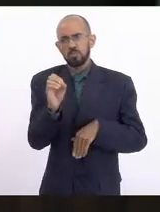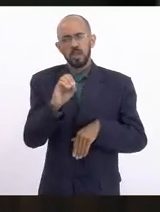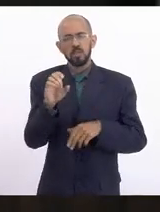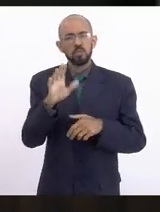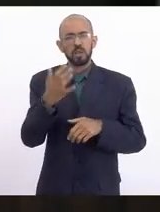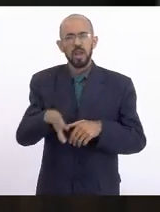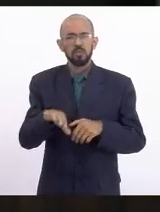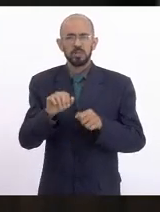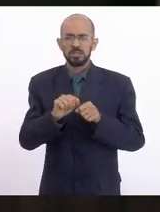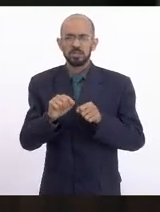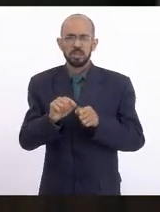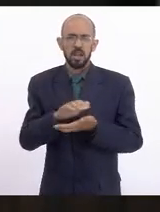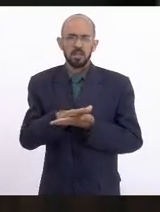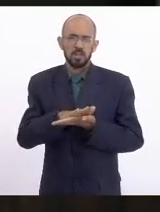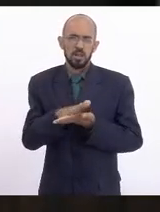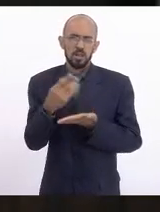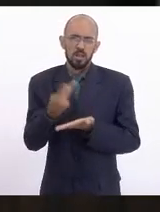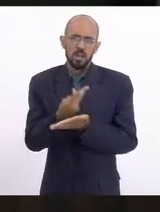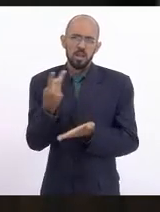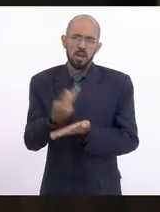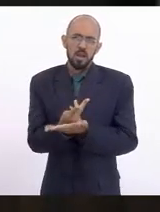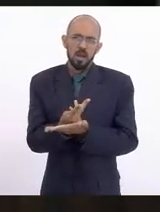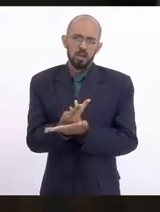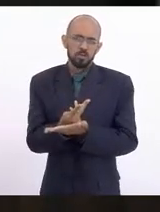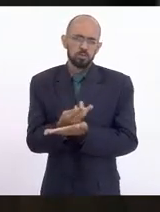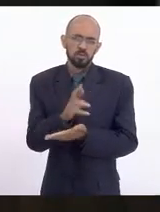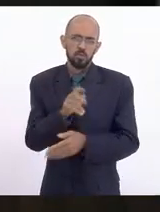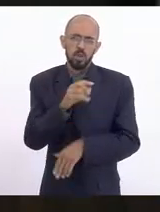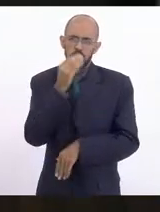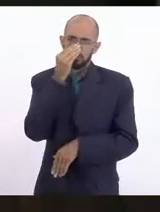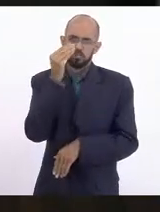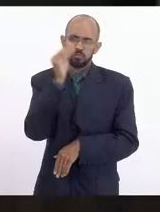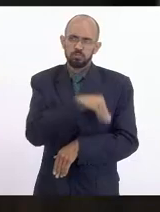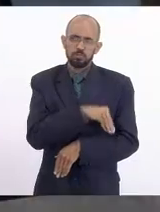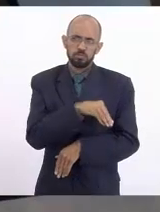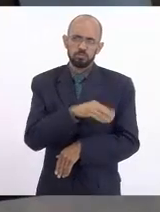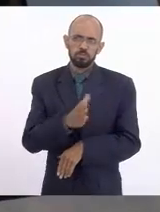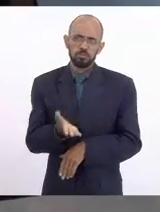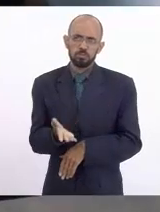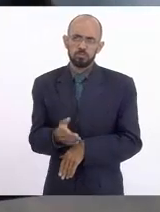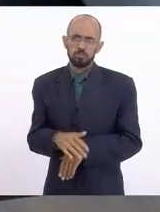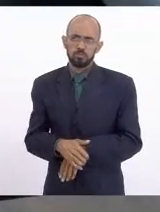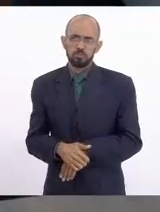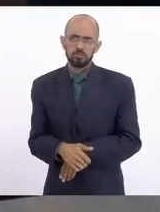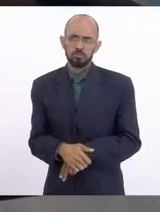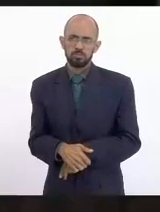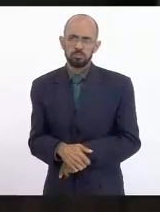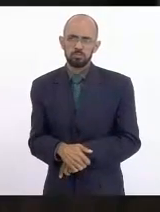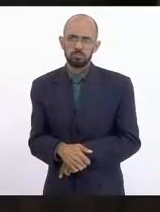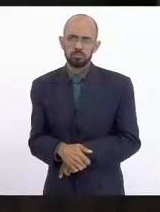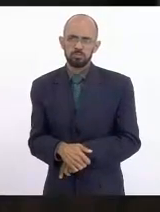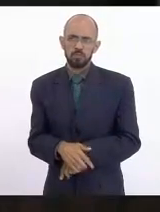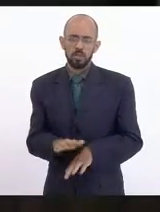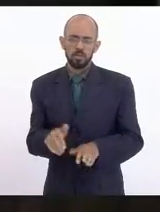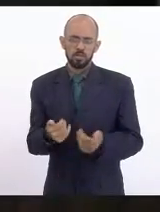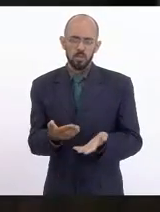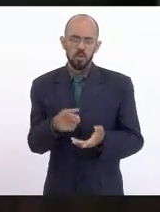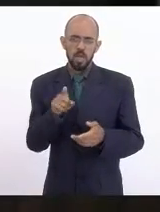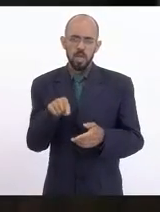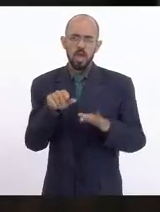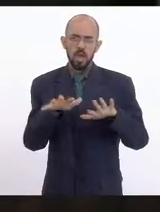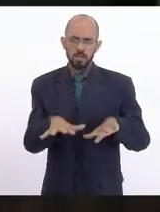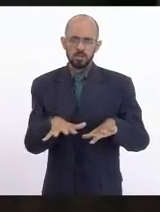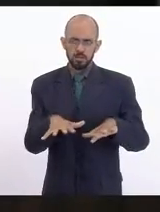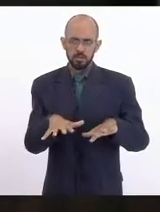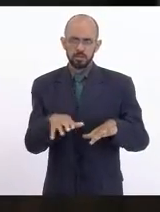que é não cumprir as regras sobre mas mas então é isso então fica aqui o